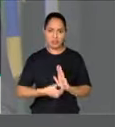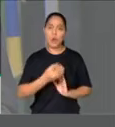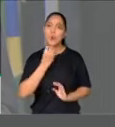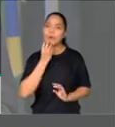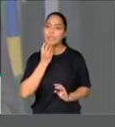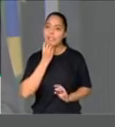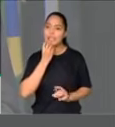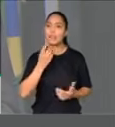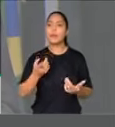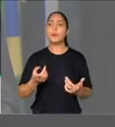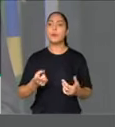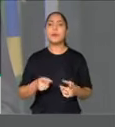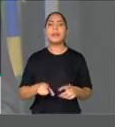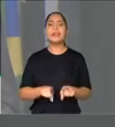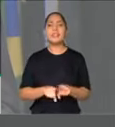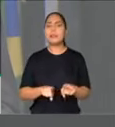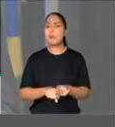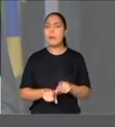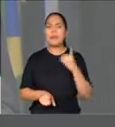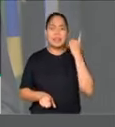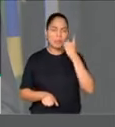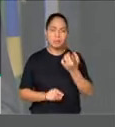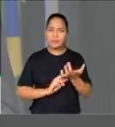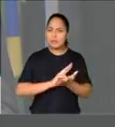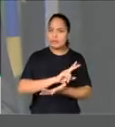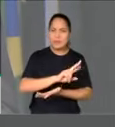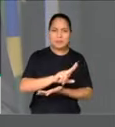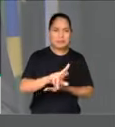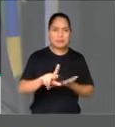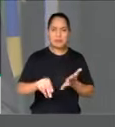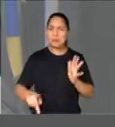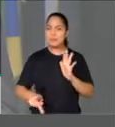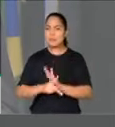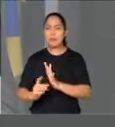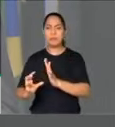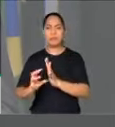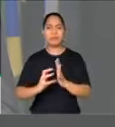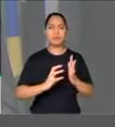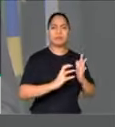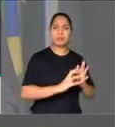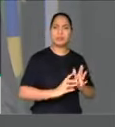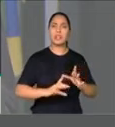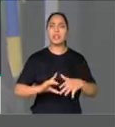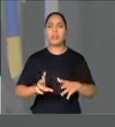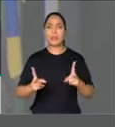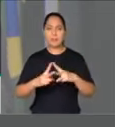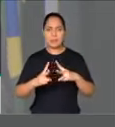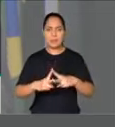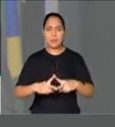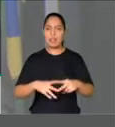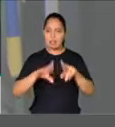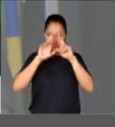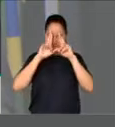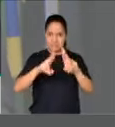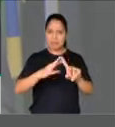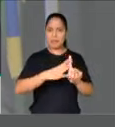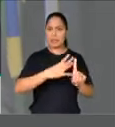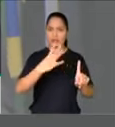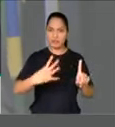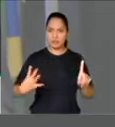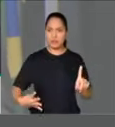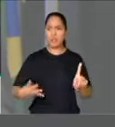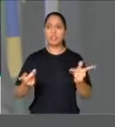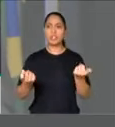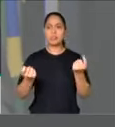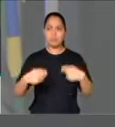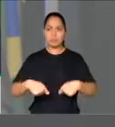Rodrigo Maia, e todos os membros da Frente Parlamentar Mista pelo Respeito à Diversidade LGBTI+, que conseguiram